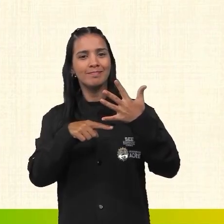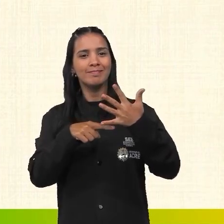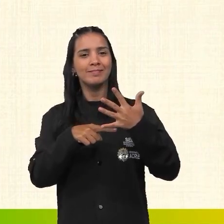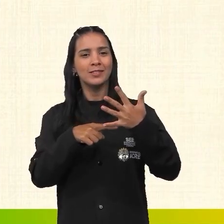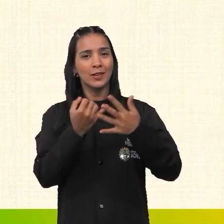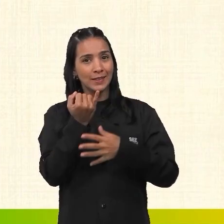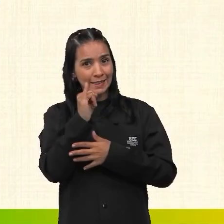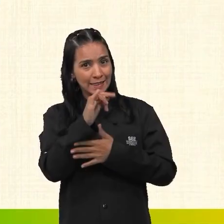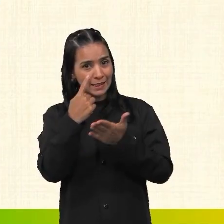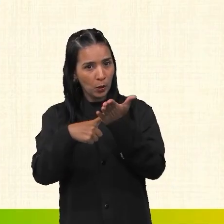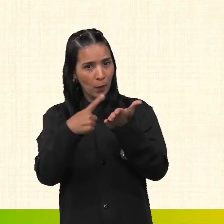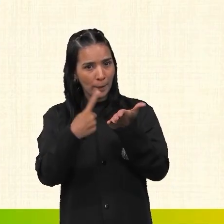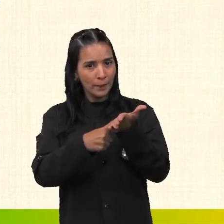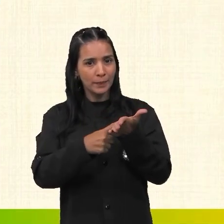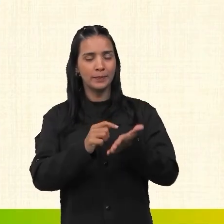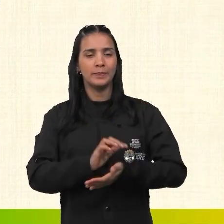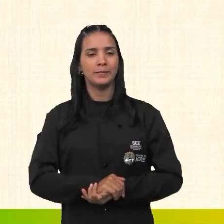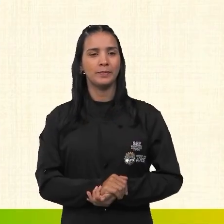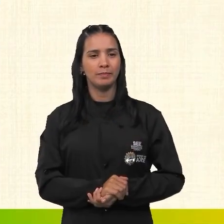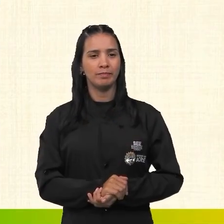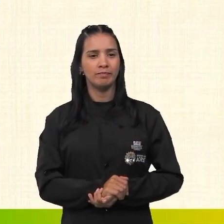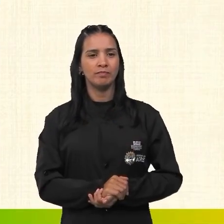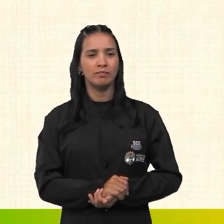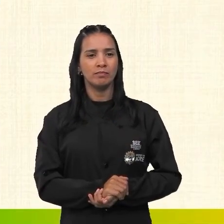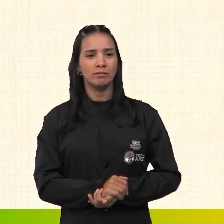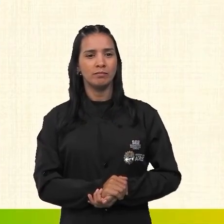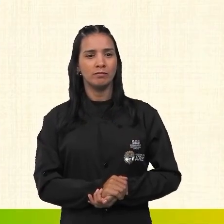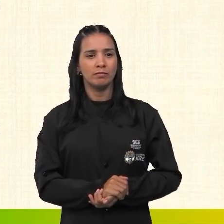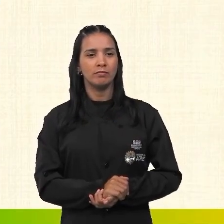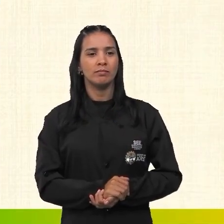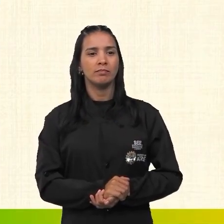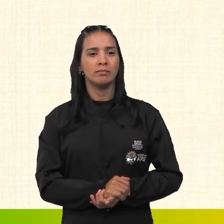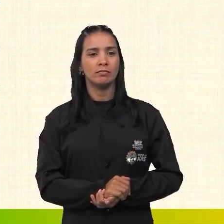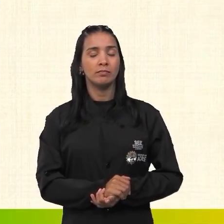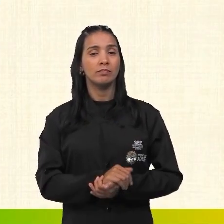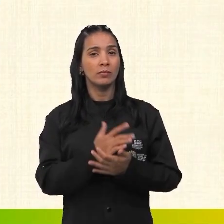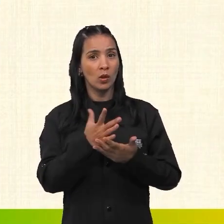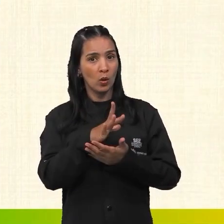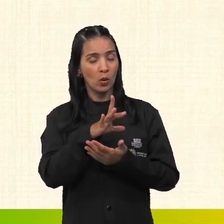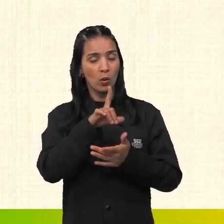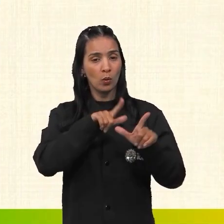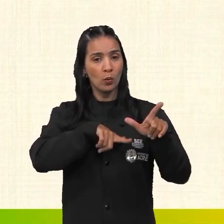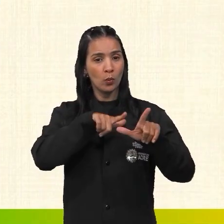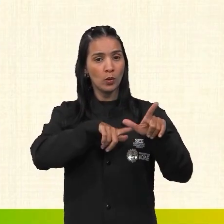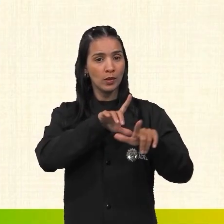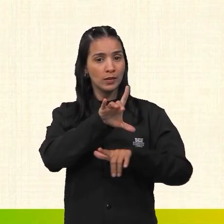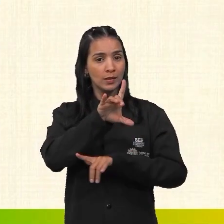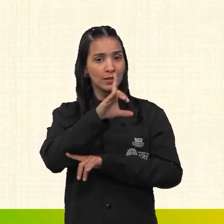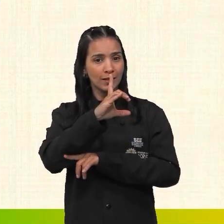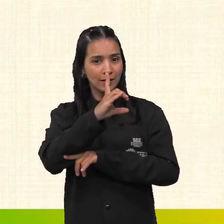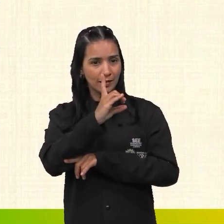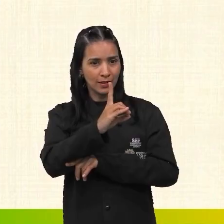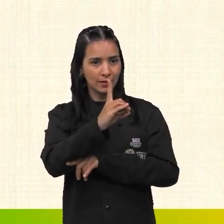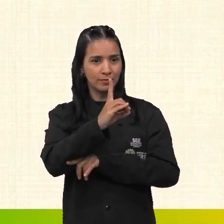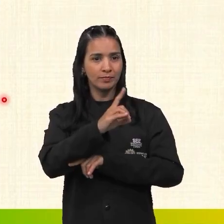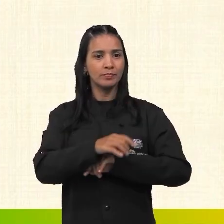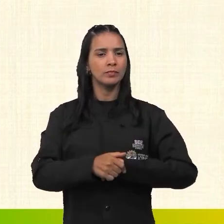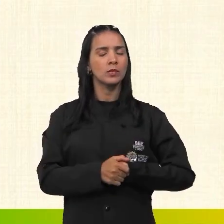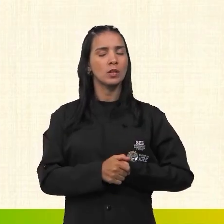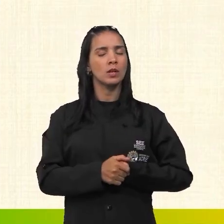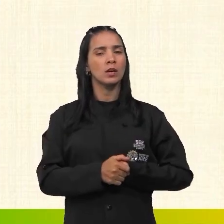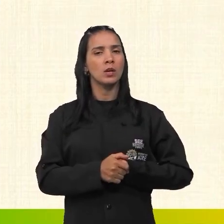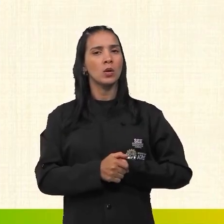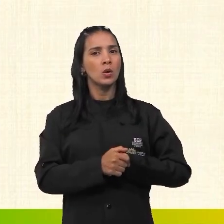tudo bem? Opa! Na letra D, o W8 question what foi